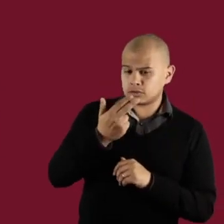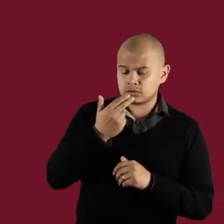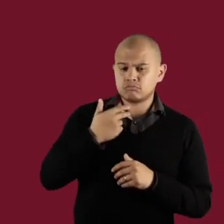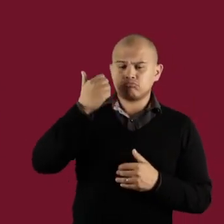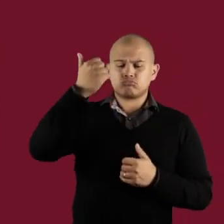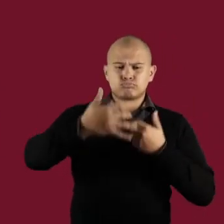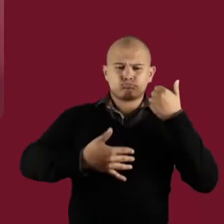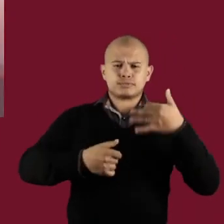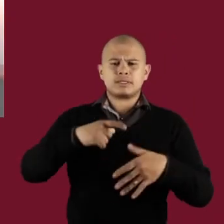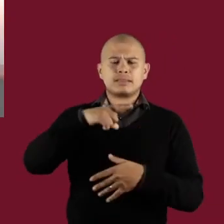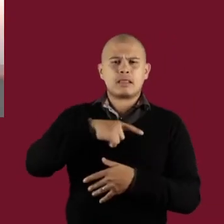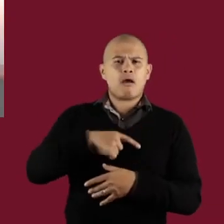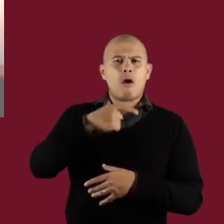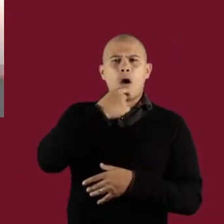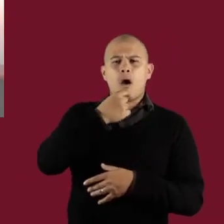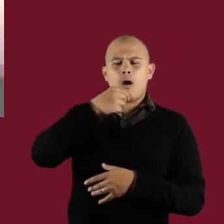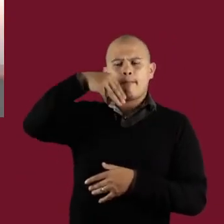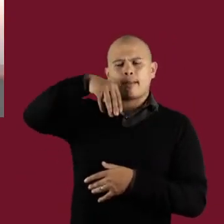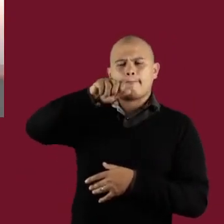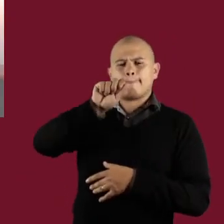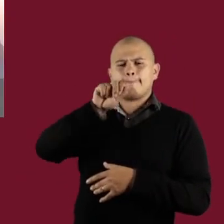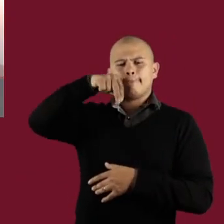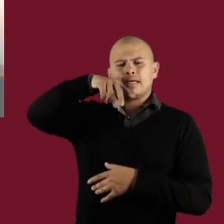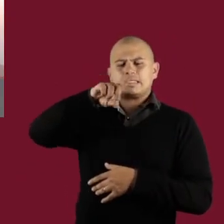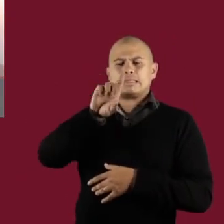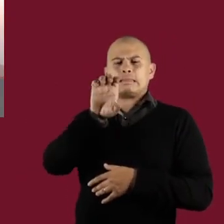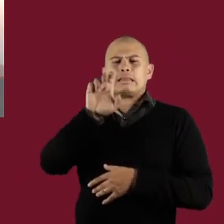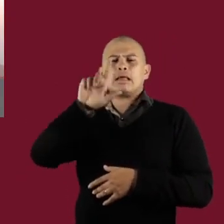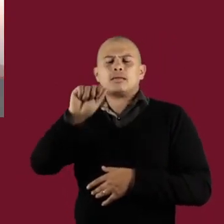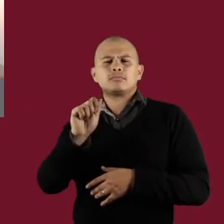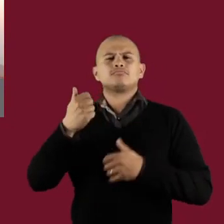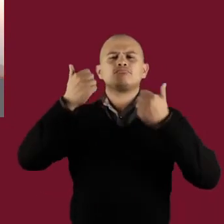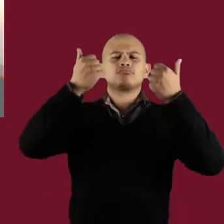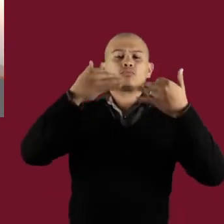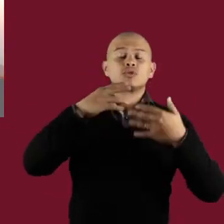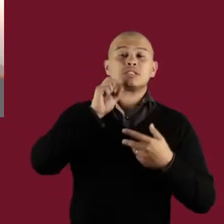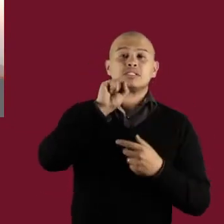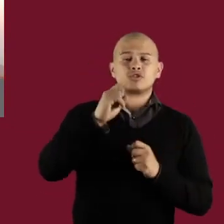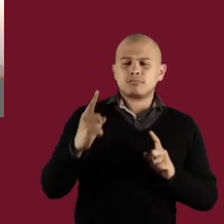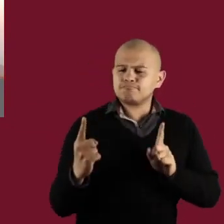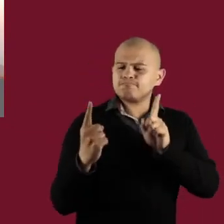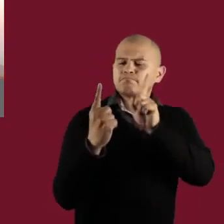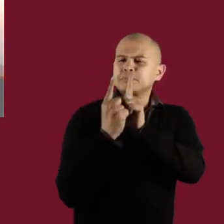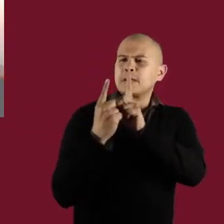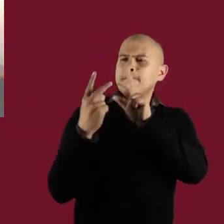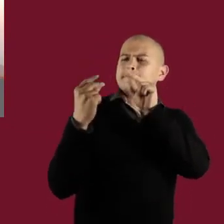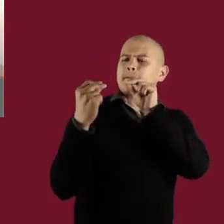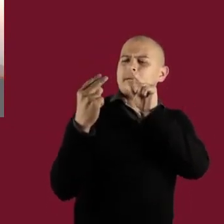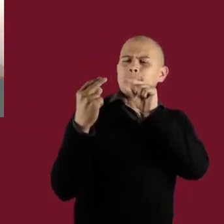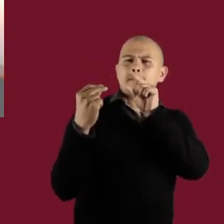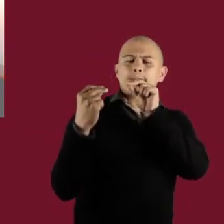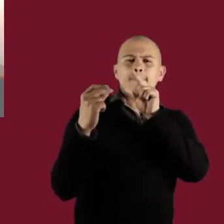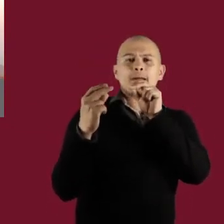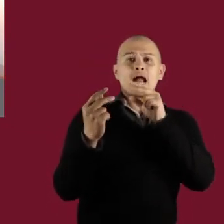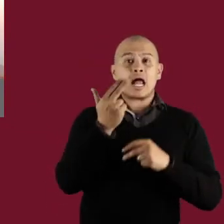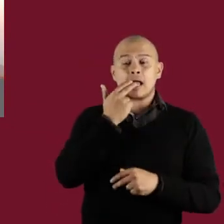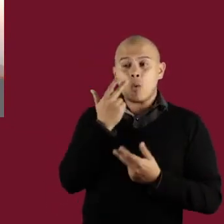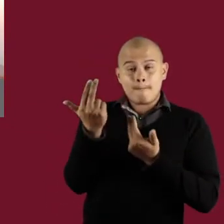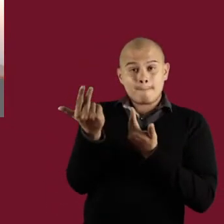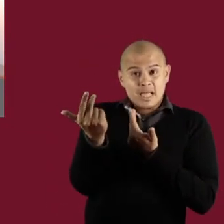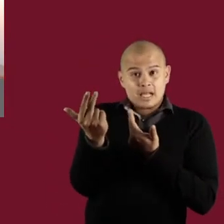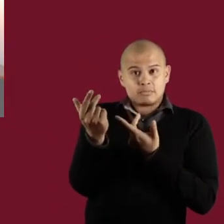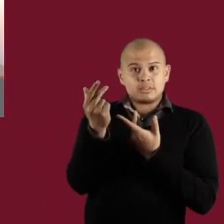Nelson Mandela, né, que a gente já comentou, quando você fala na língua que alguém entende, essa informação vai para o